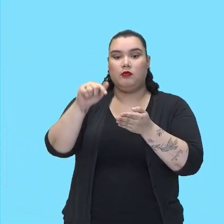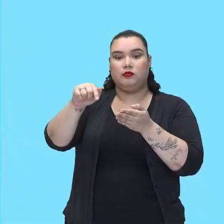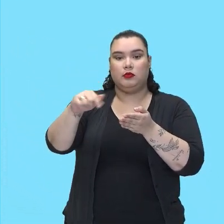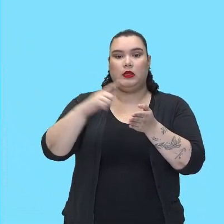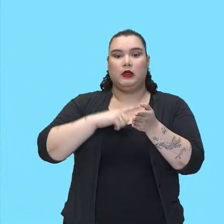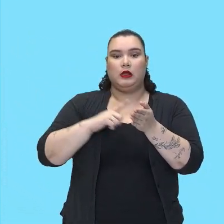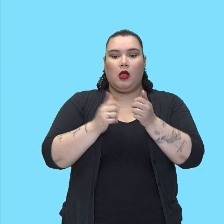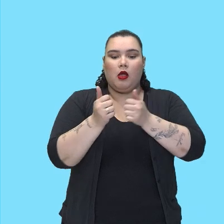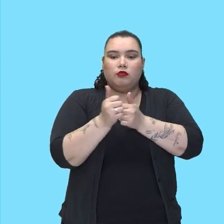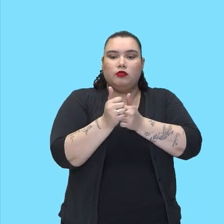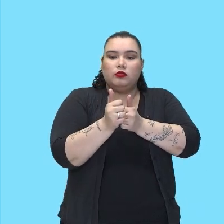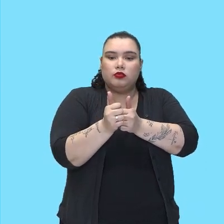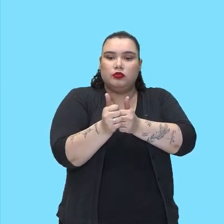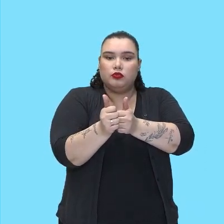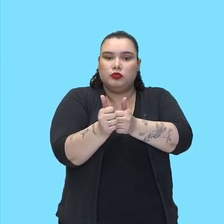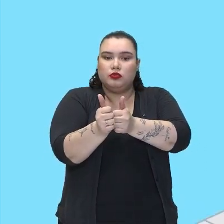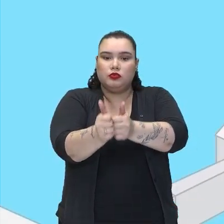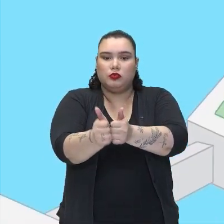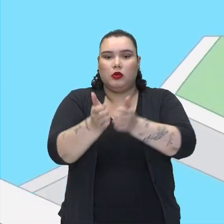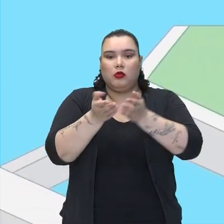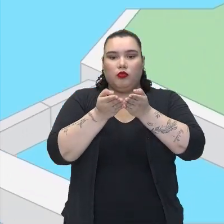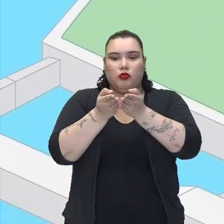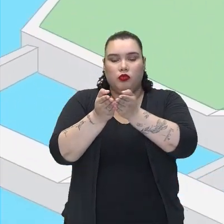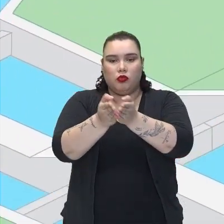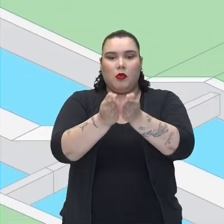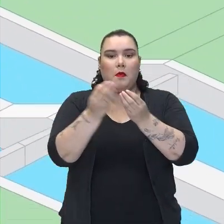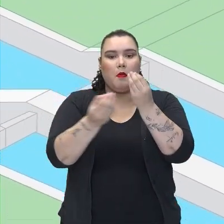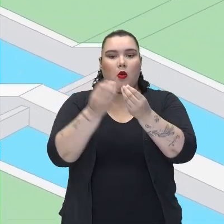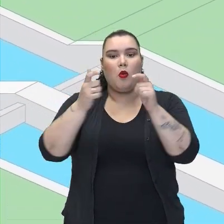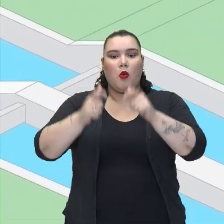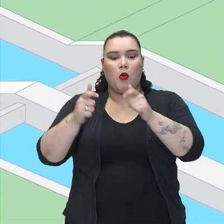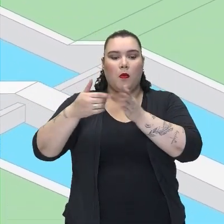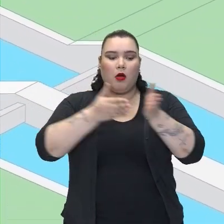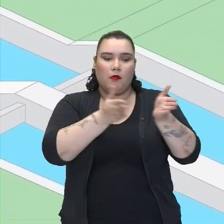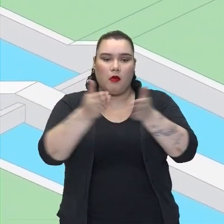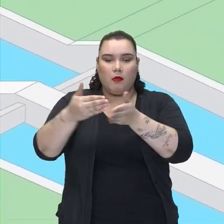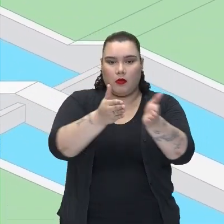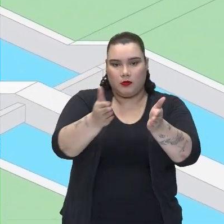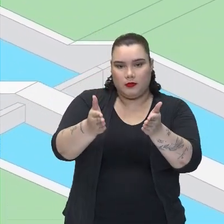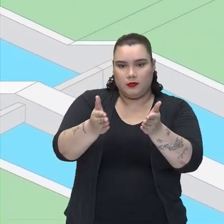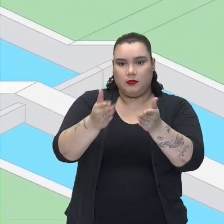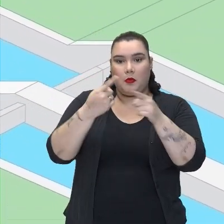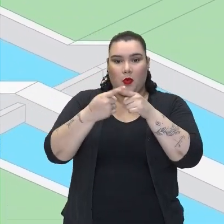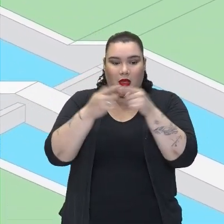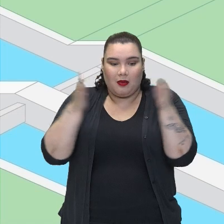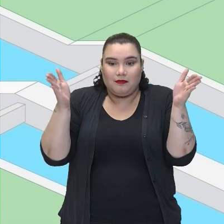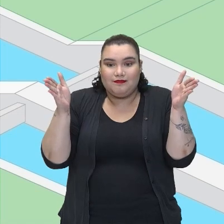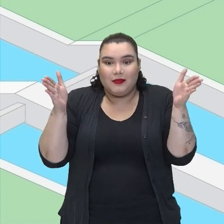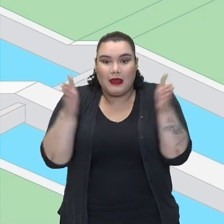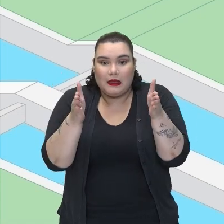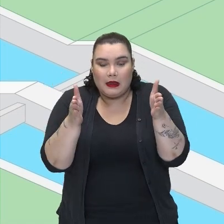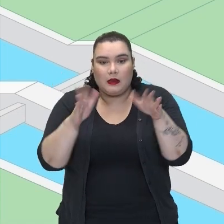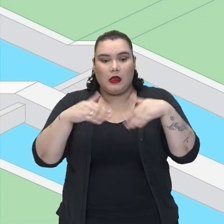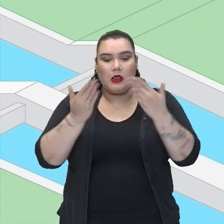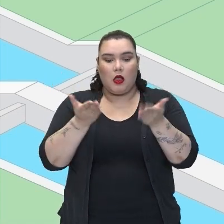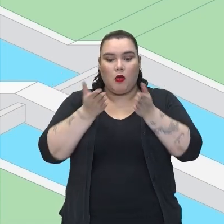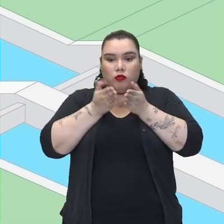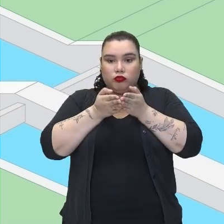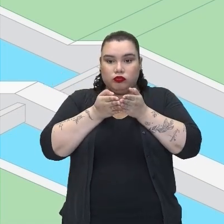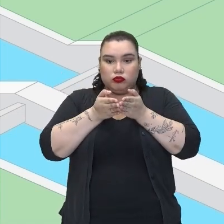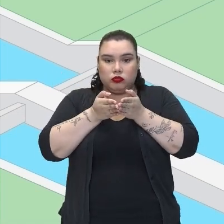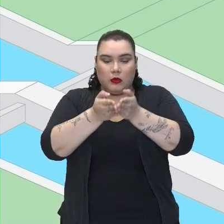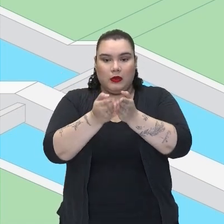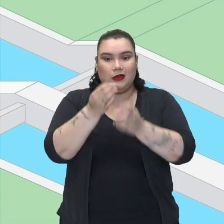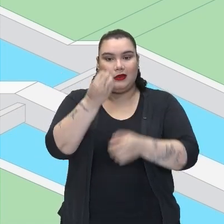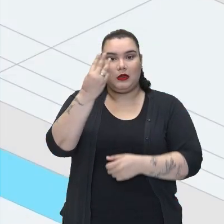barcos rebocadores executarão as manobras. As passagens das comportas são estreitas e o navio precisa passar por 3